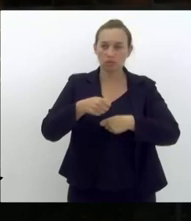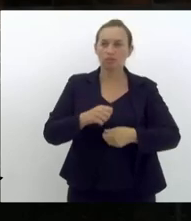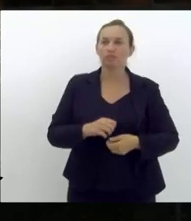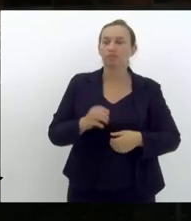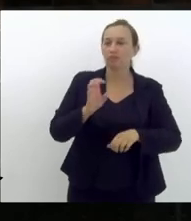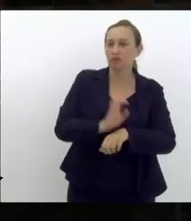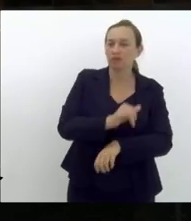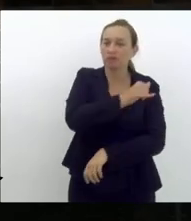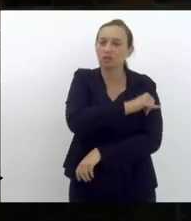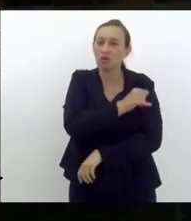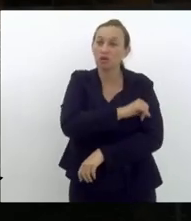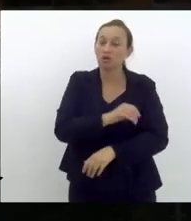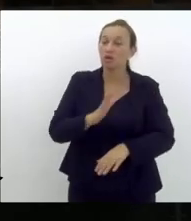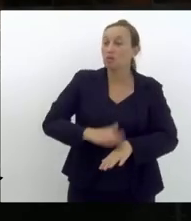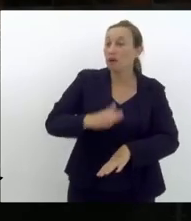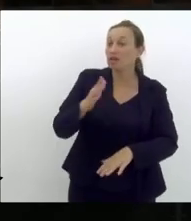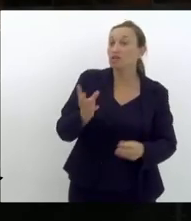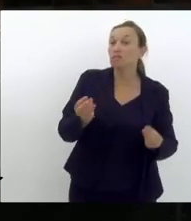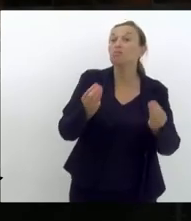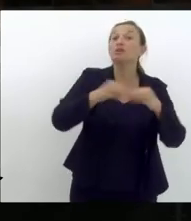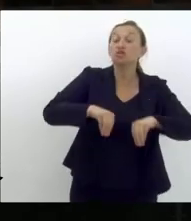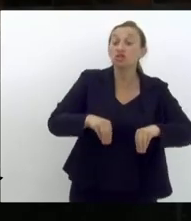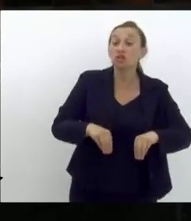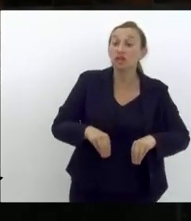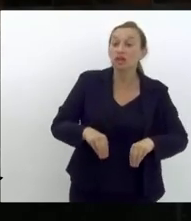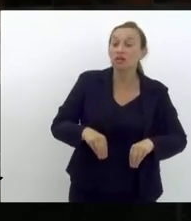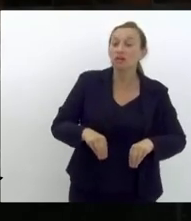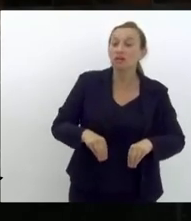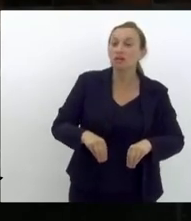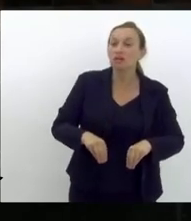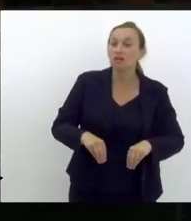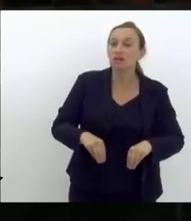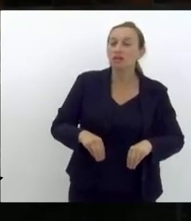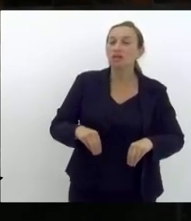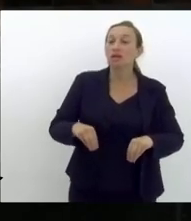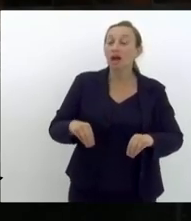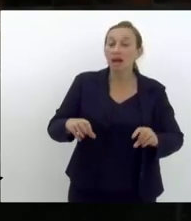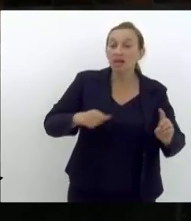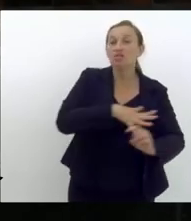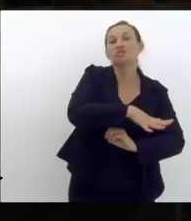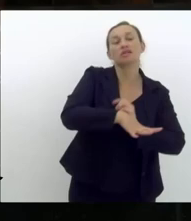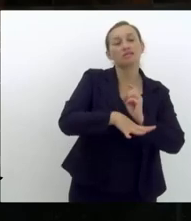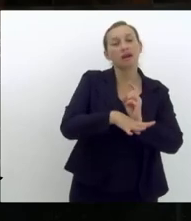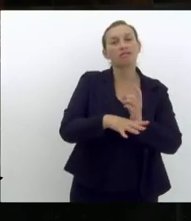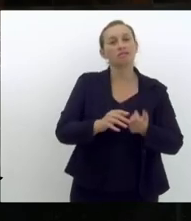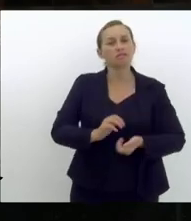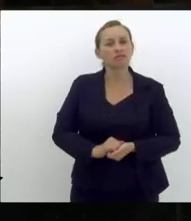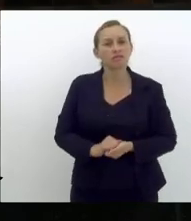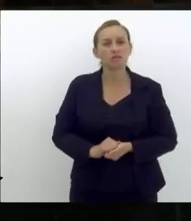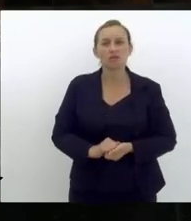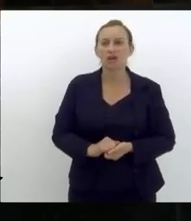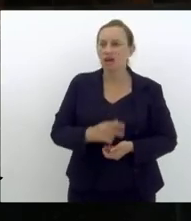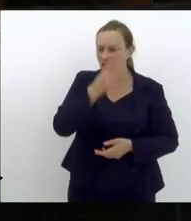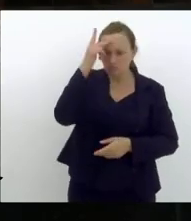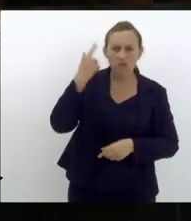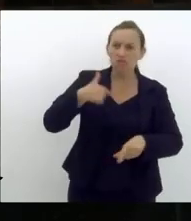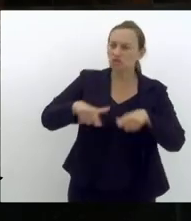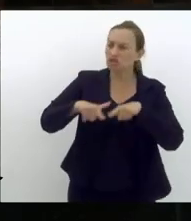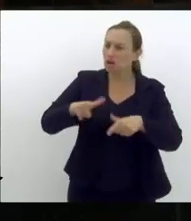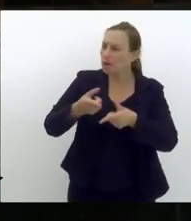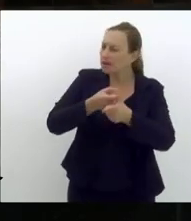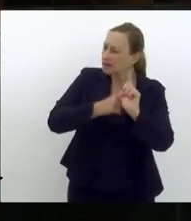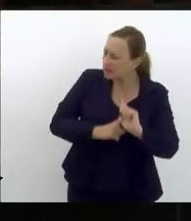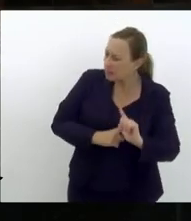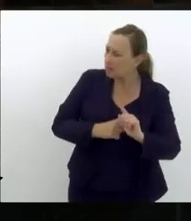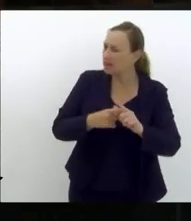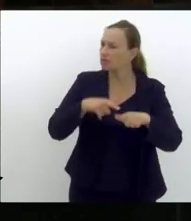e os maiores prejudicados seriam a sociedade os trabalhadores que dependem